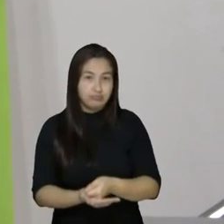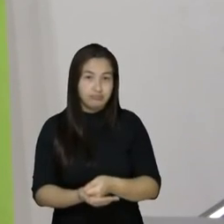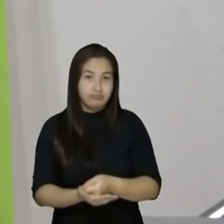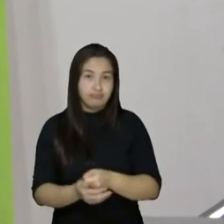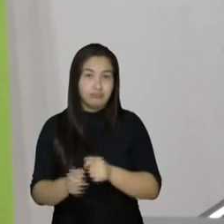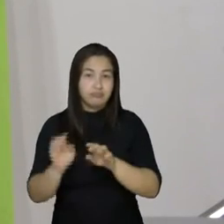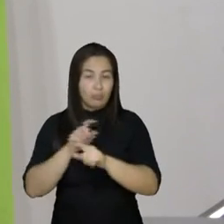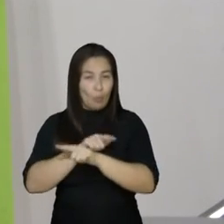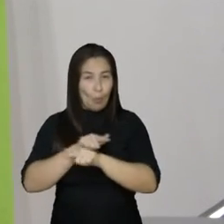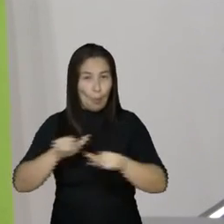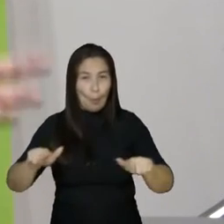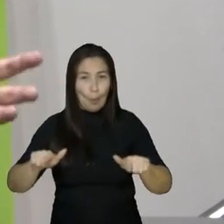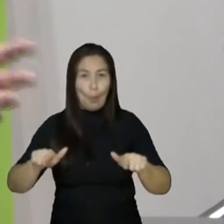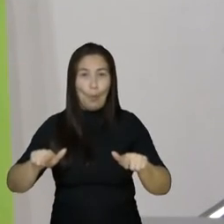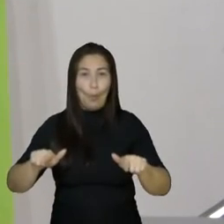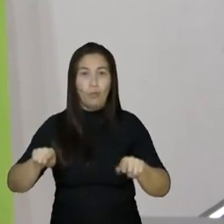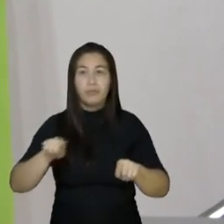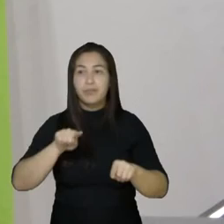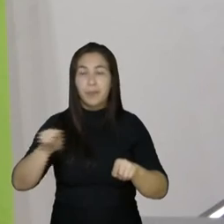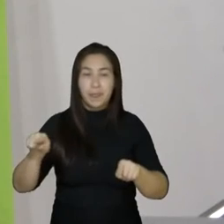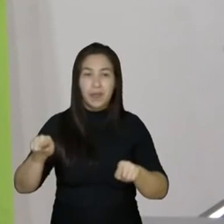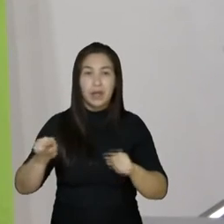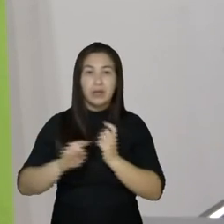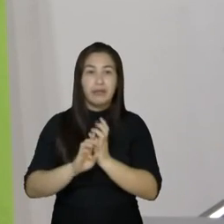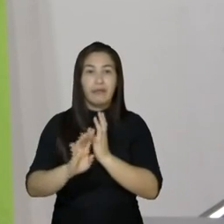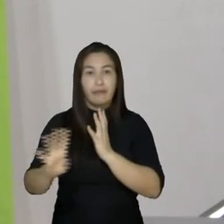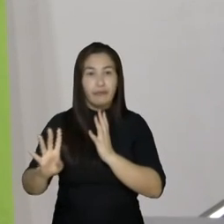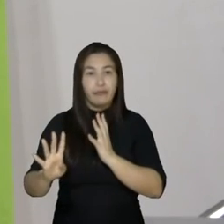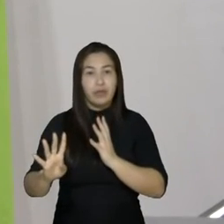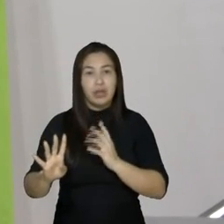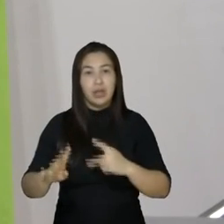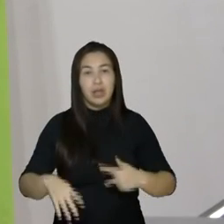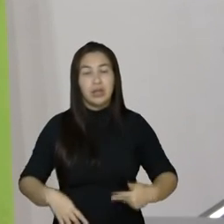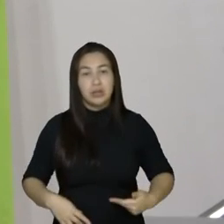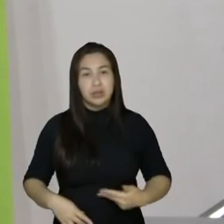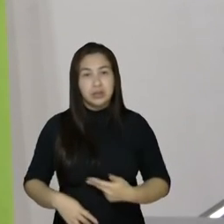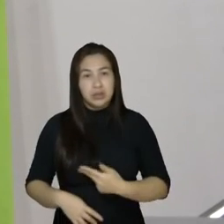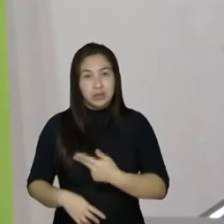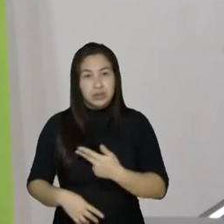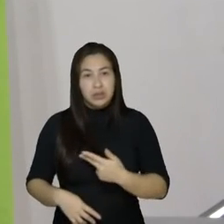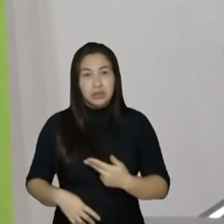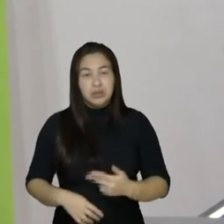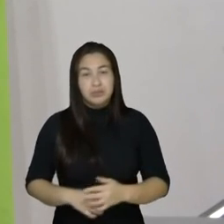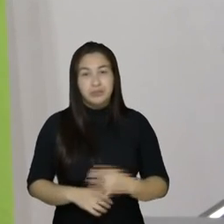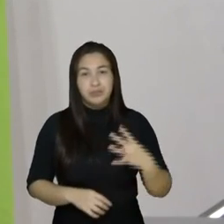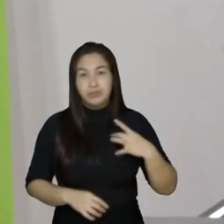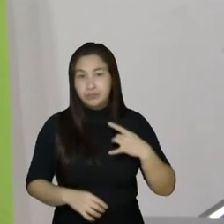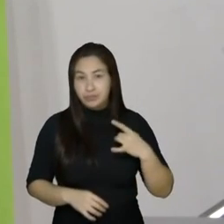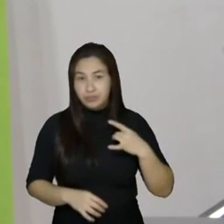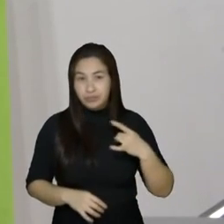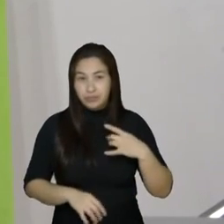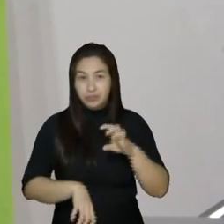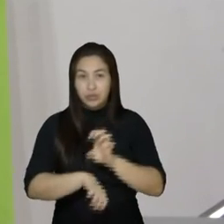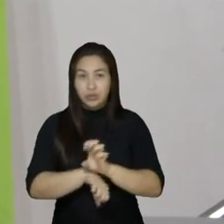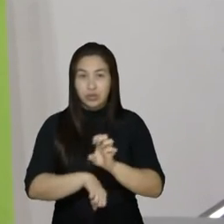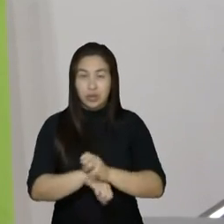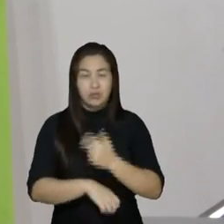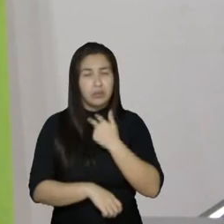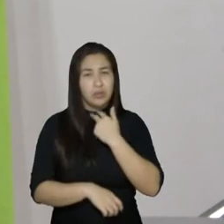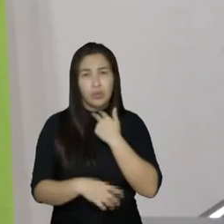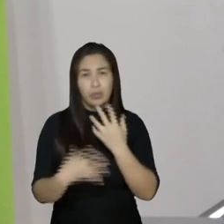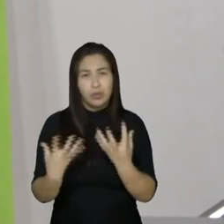zerar a fila de cirurgias eletivas do nosso Estado. Não é